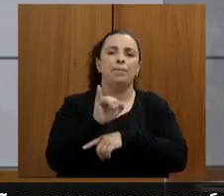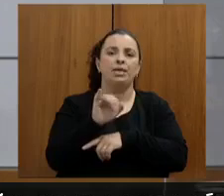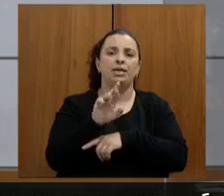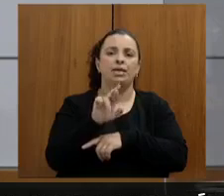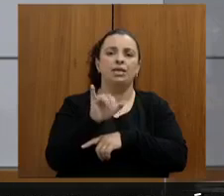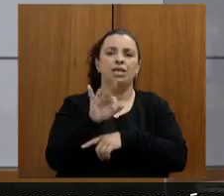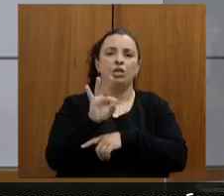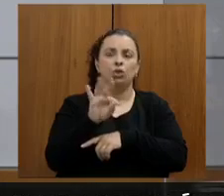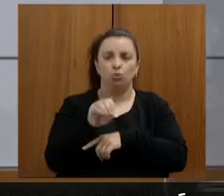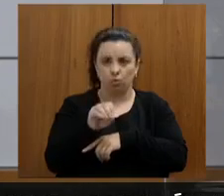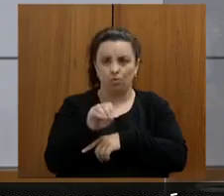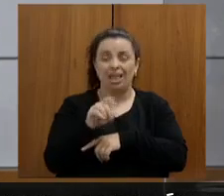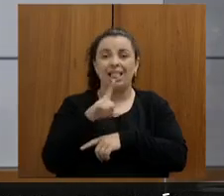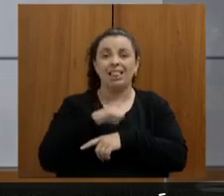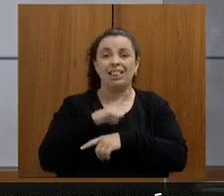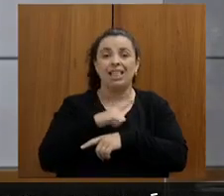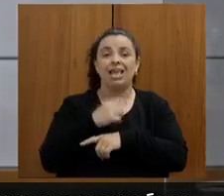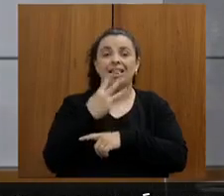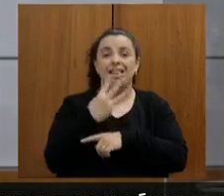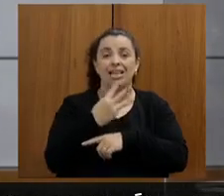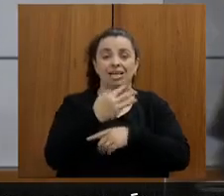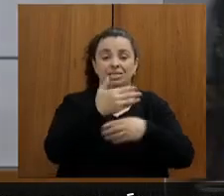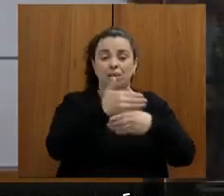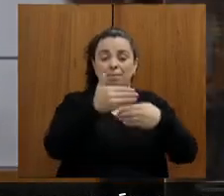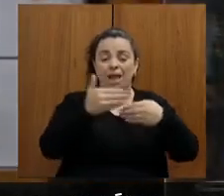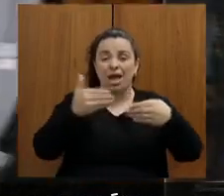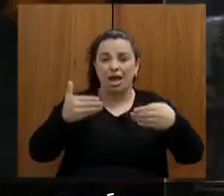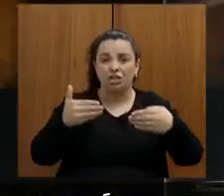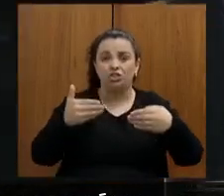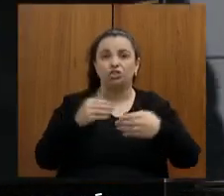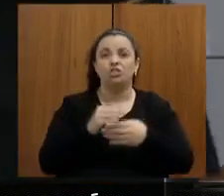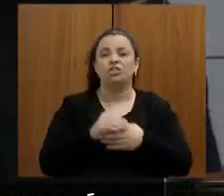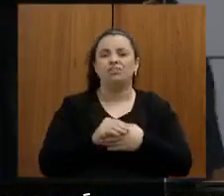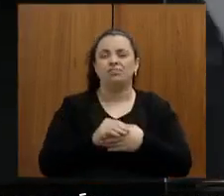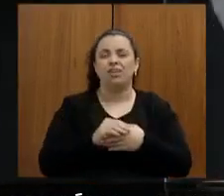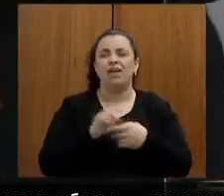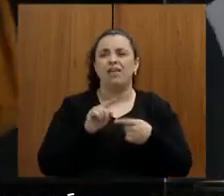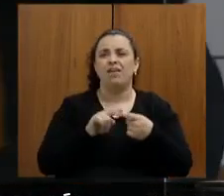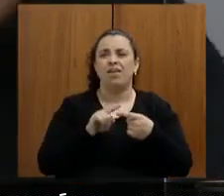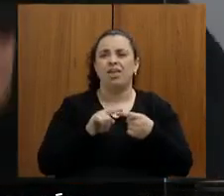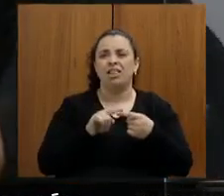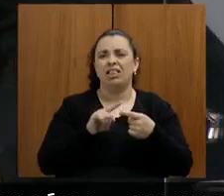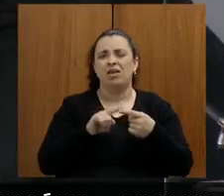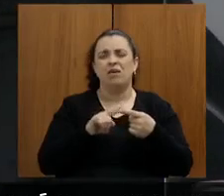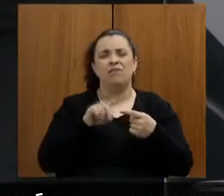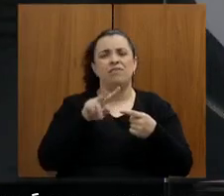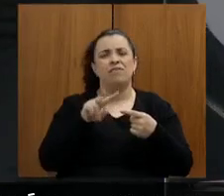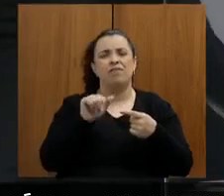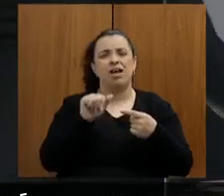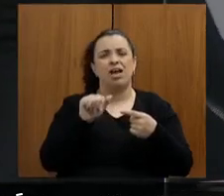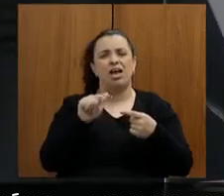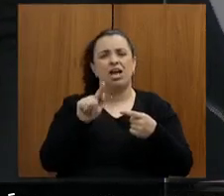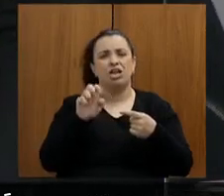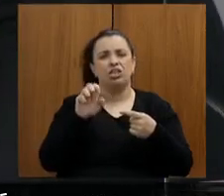lá Vargem Grande 1 e 2 e maravilhas maravilhas com 93